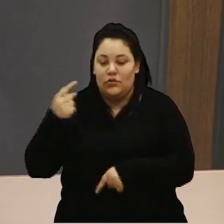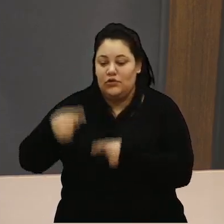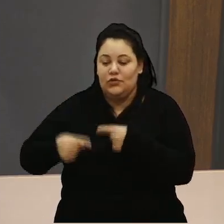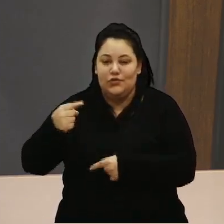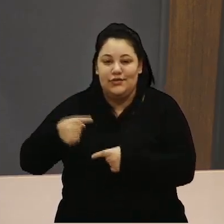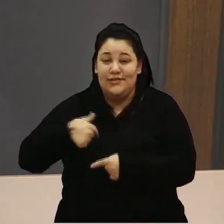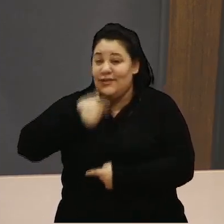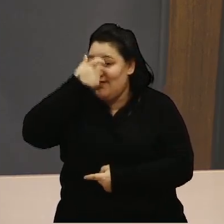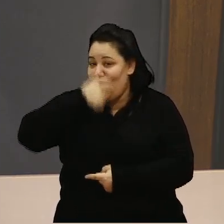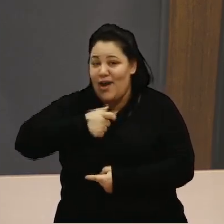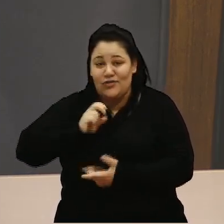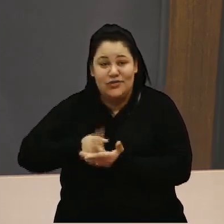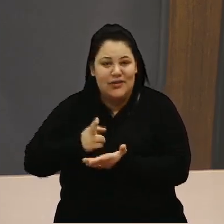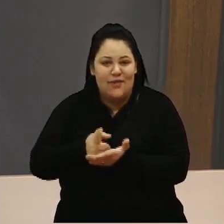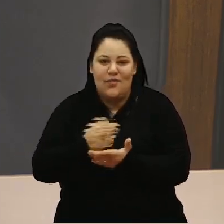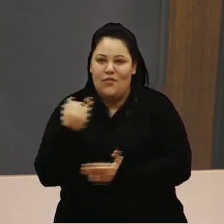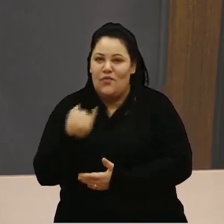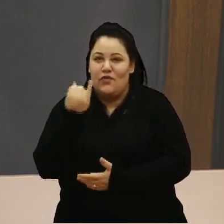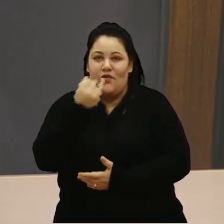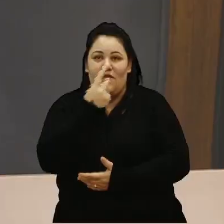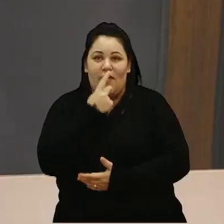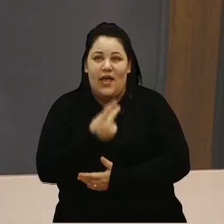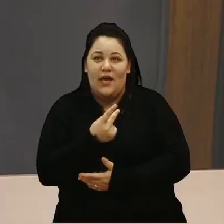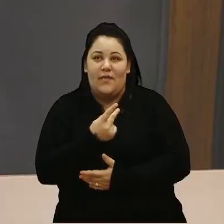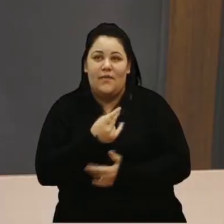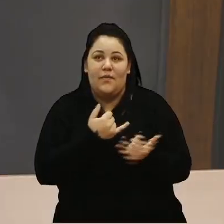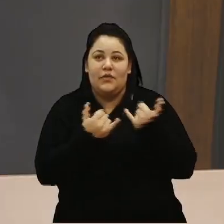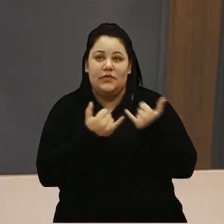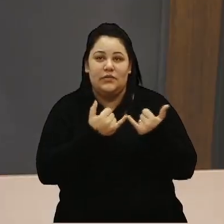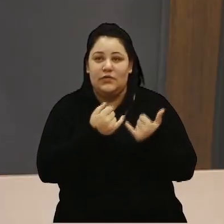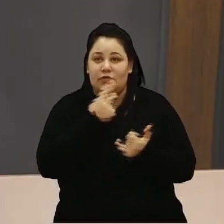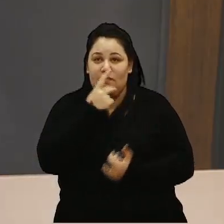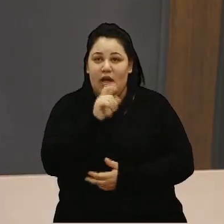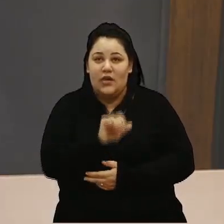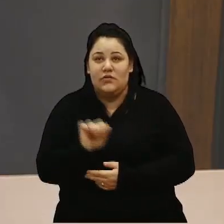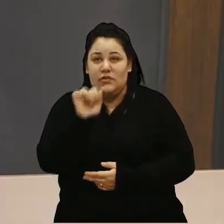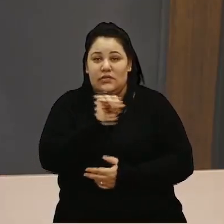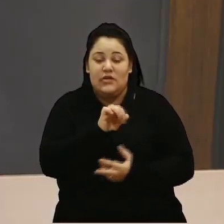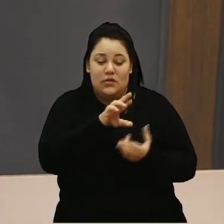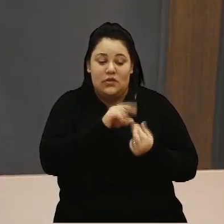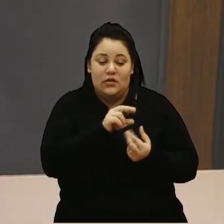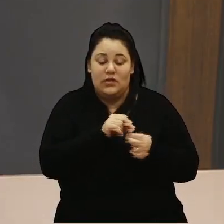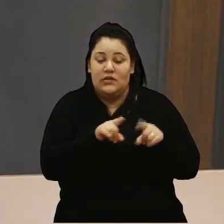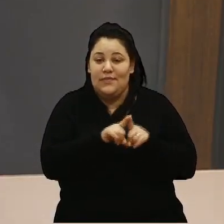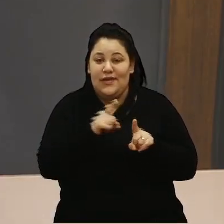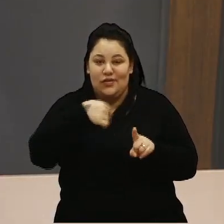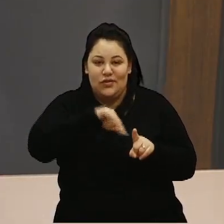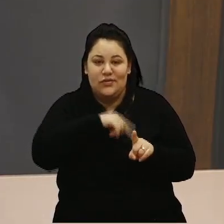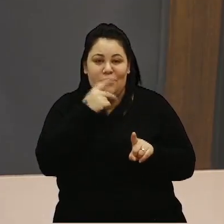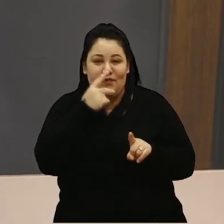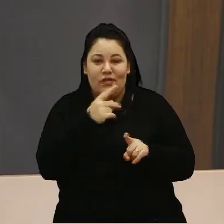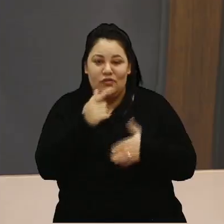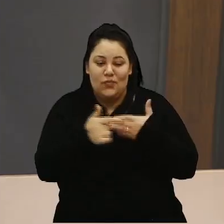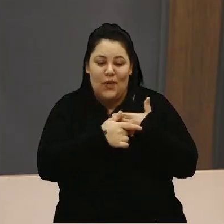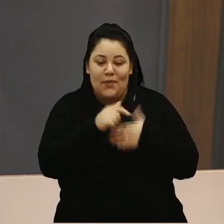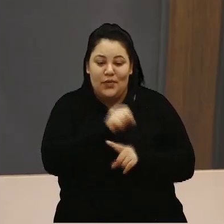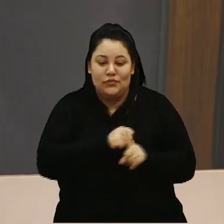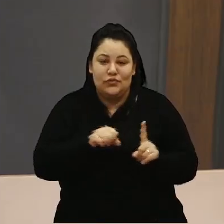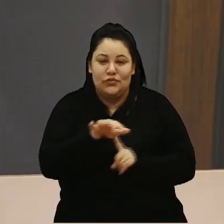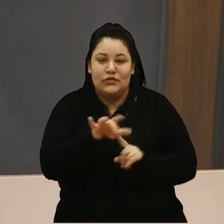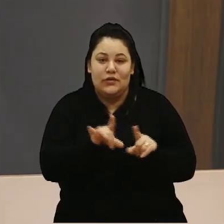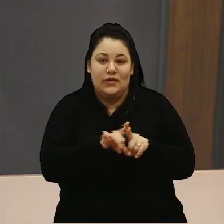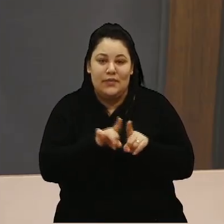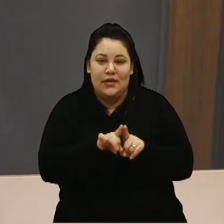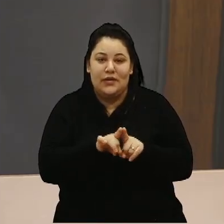acho importante pautar que quando a gente fala das associações de recicladores, a gente está falando também de um papel social, de um